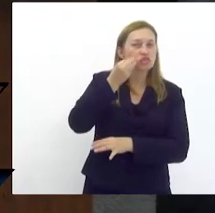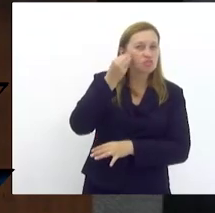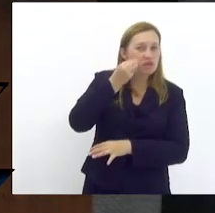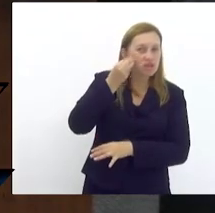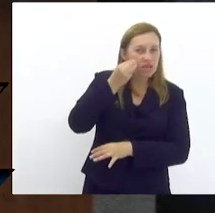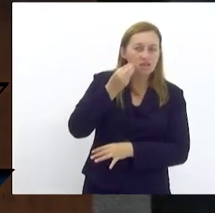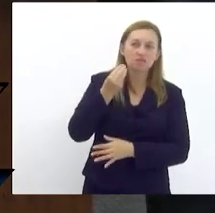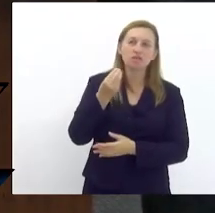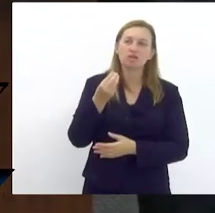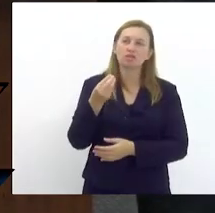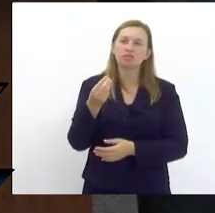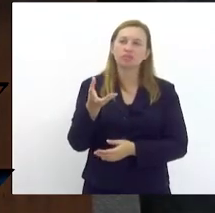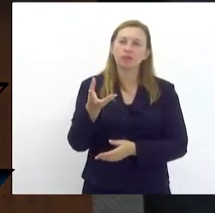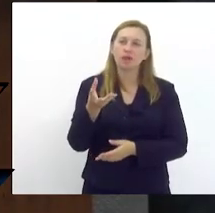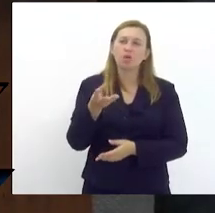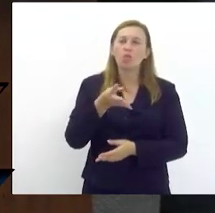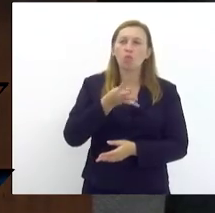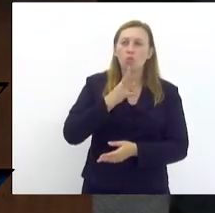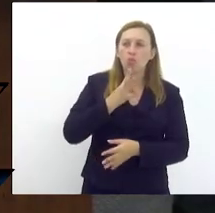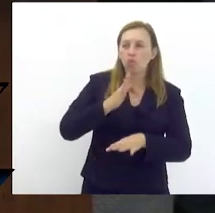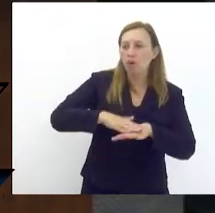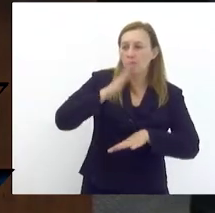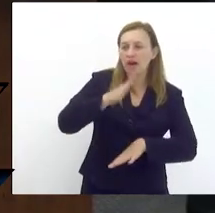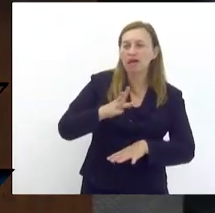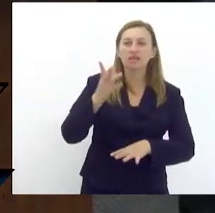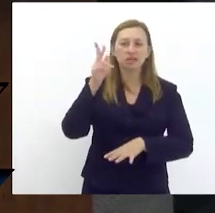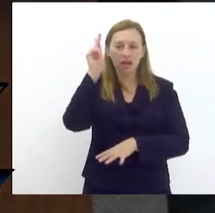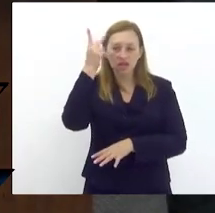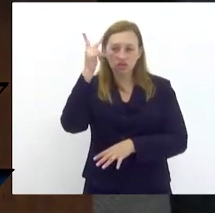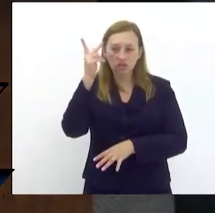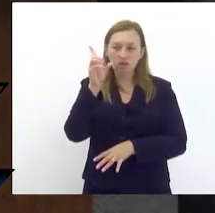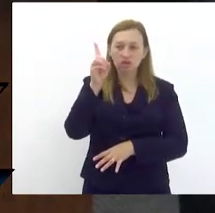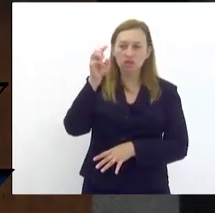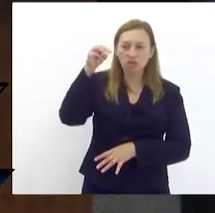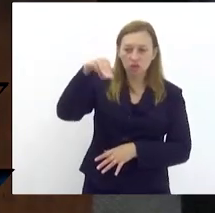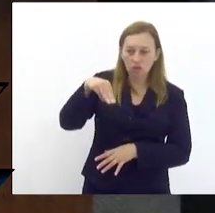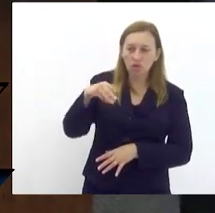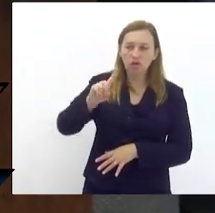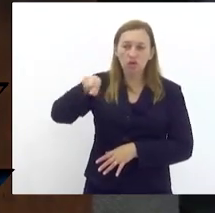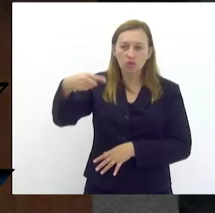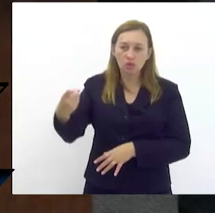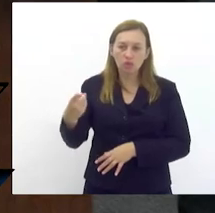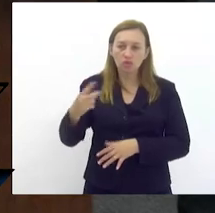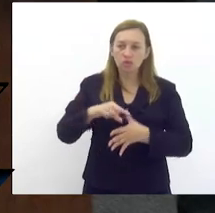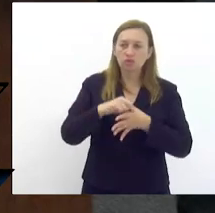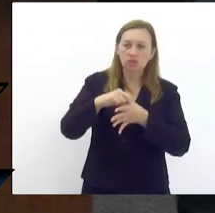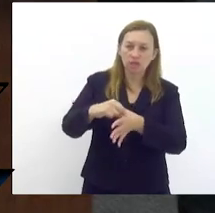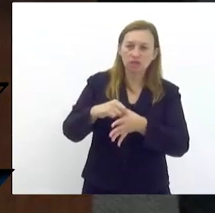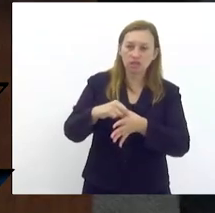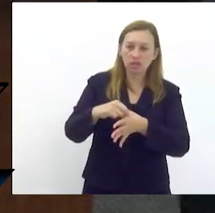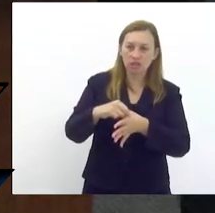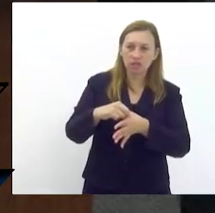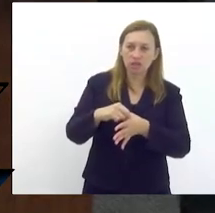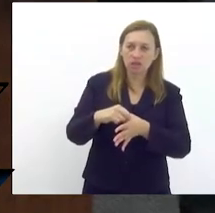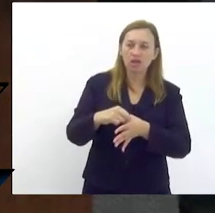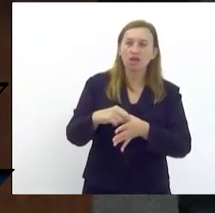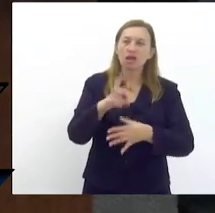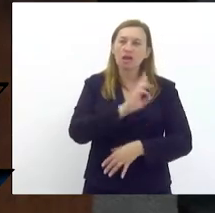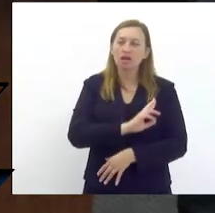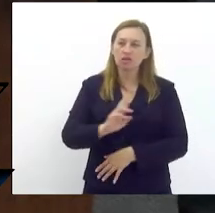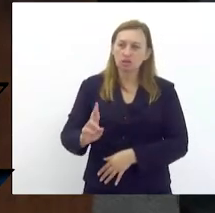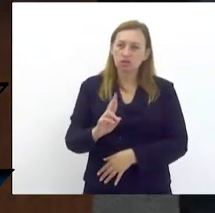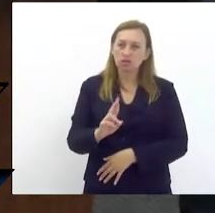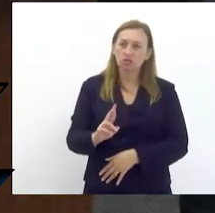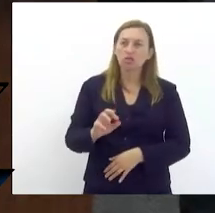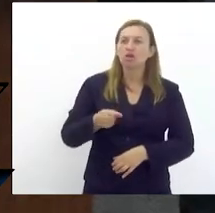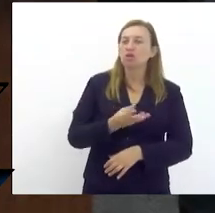que tem sido conhecer mais sobre a história de Dom Valdir e de outros líderes religiosos da cidade de Volta Redonda e o